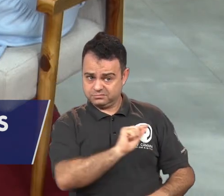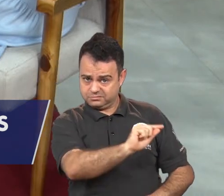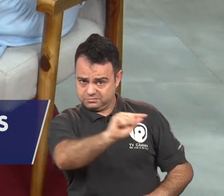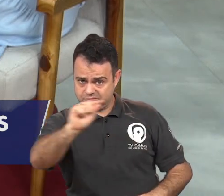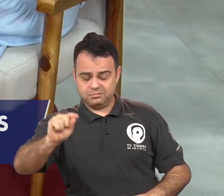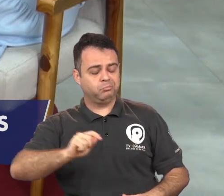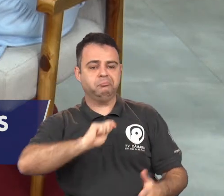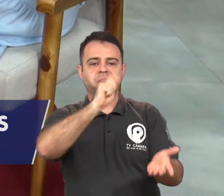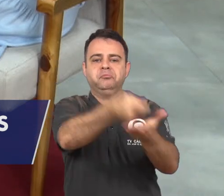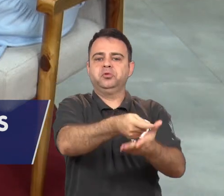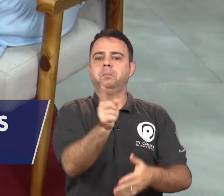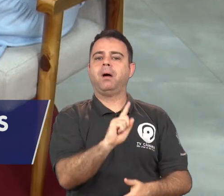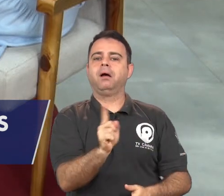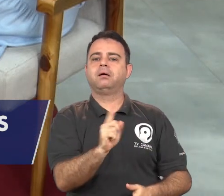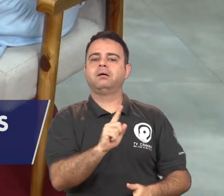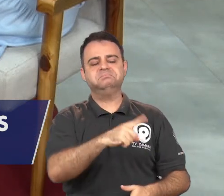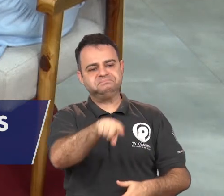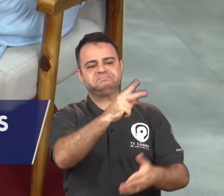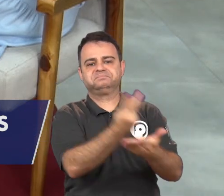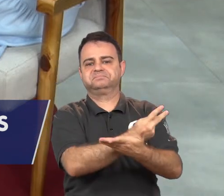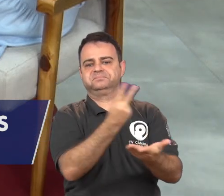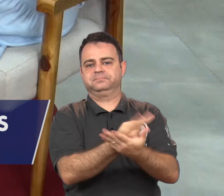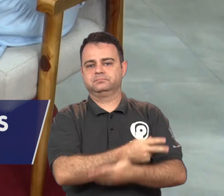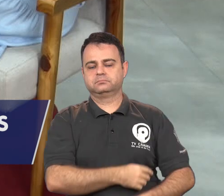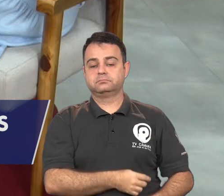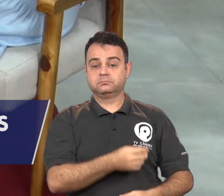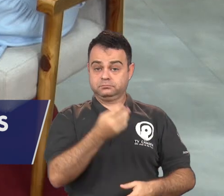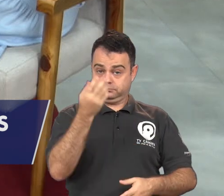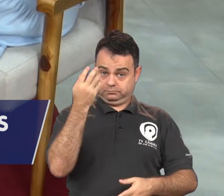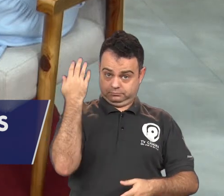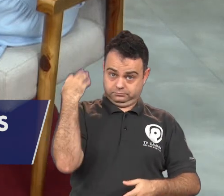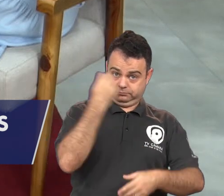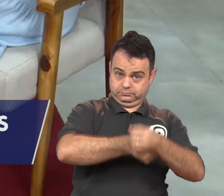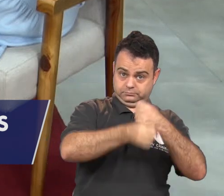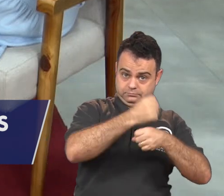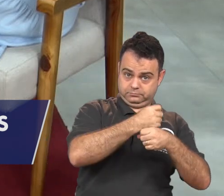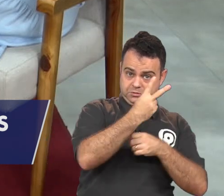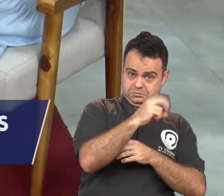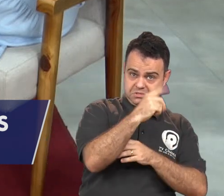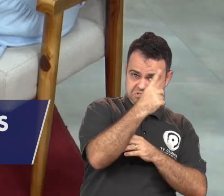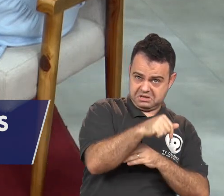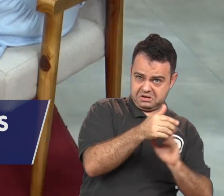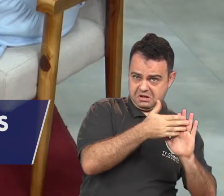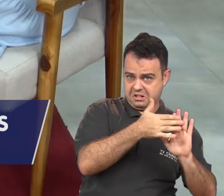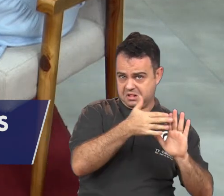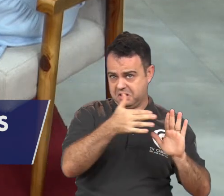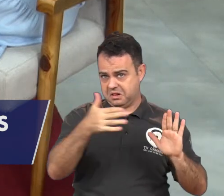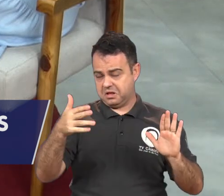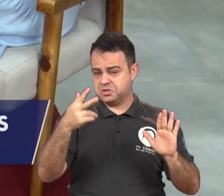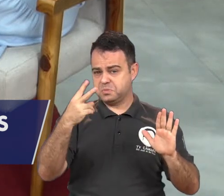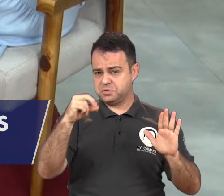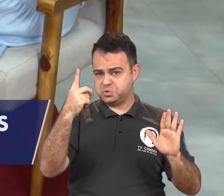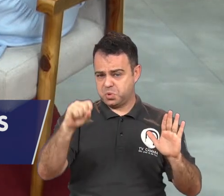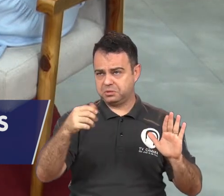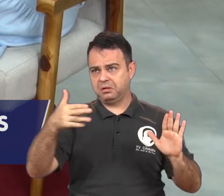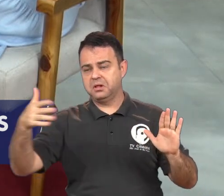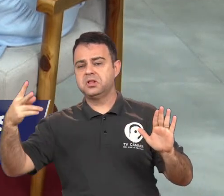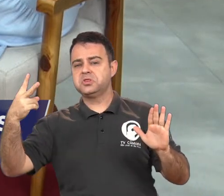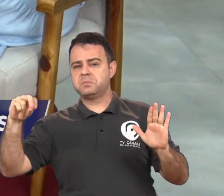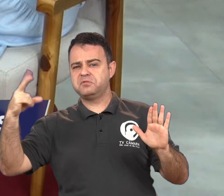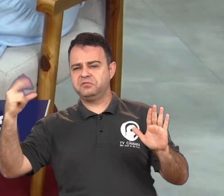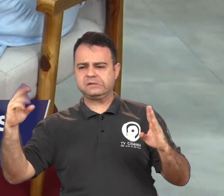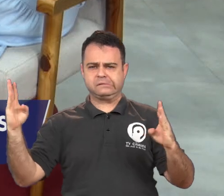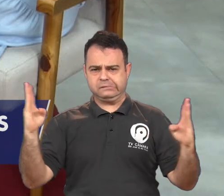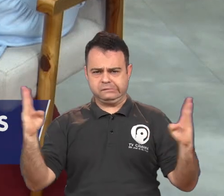elas não agem assim. Então, em 2017, 2018, até 2020, a gente teve muitas